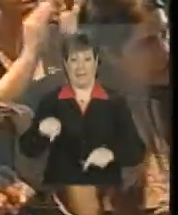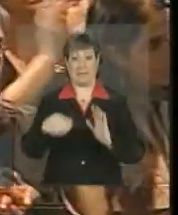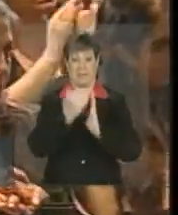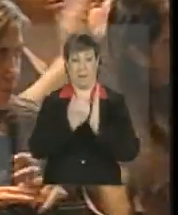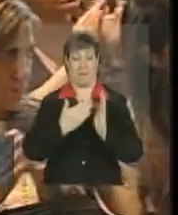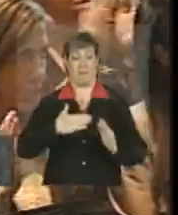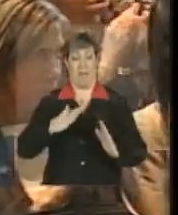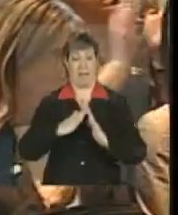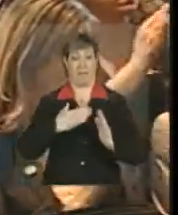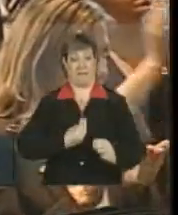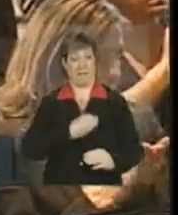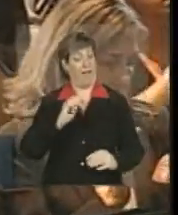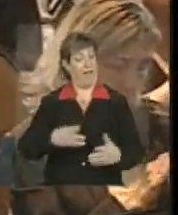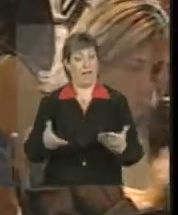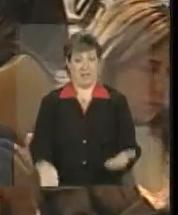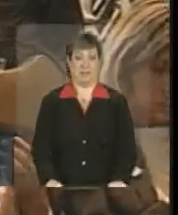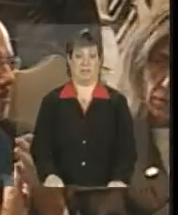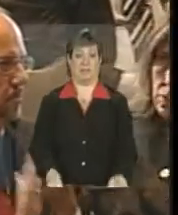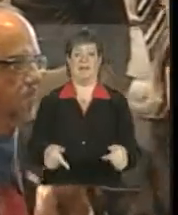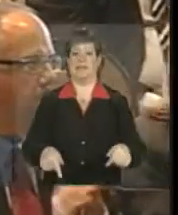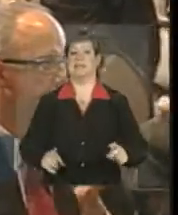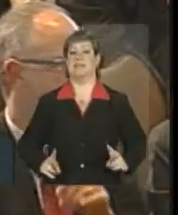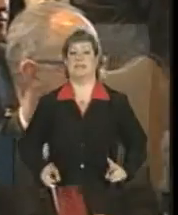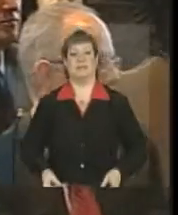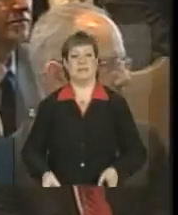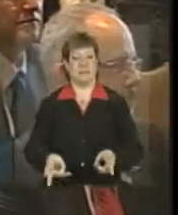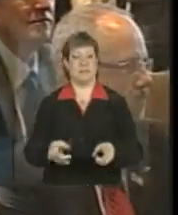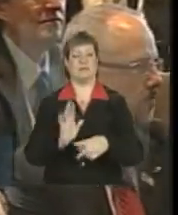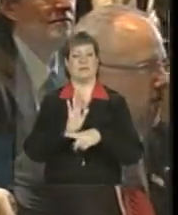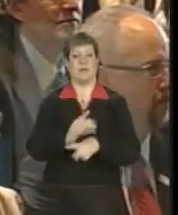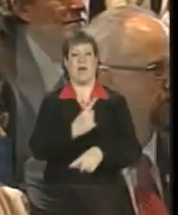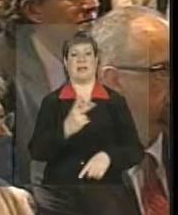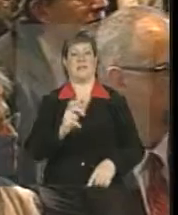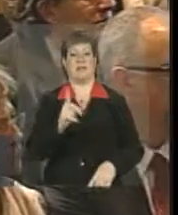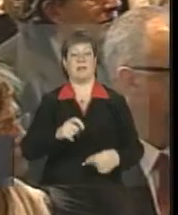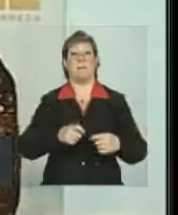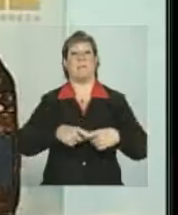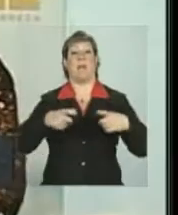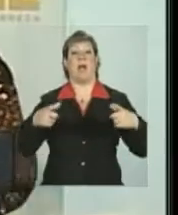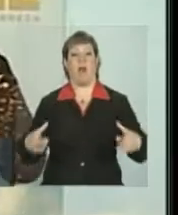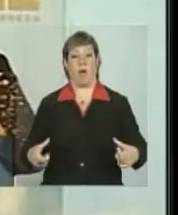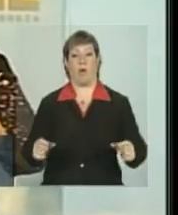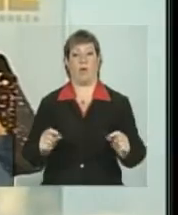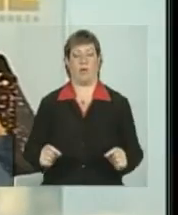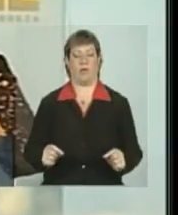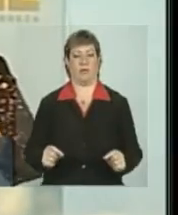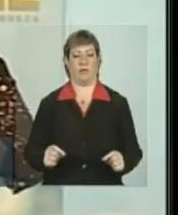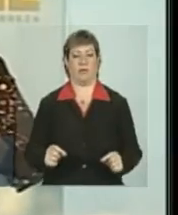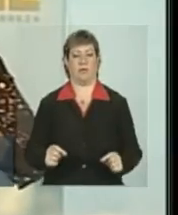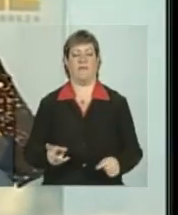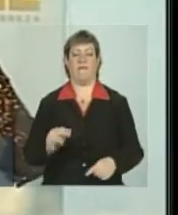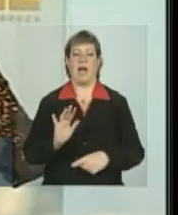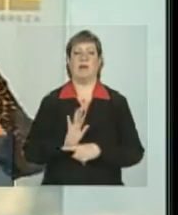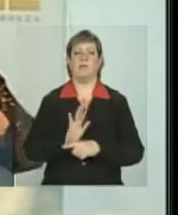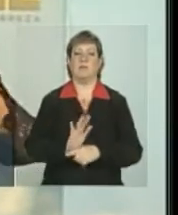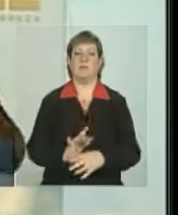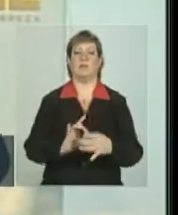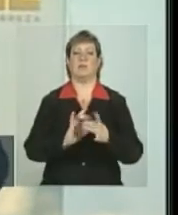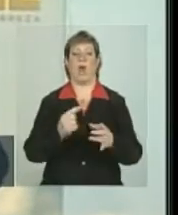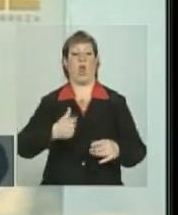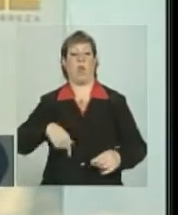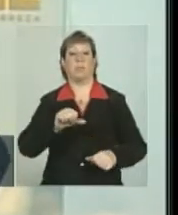Minha Vida é isso. Ele será um instrumento cada vez maior que vai permitir que